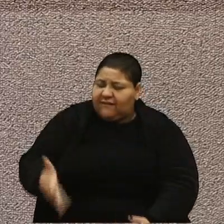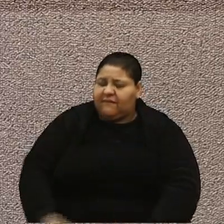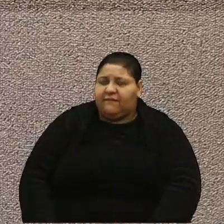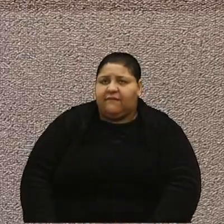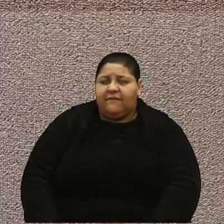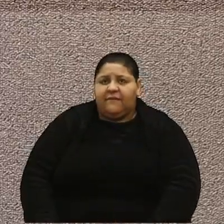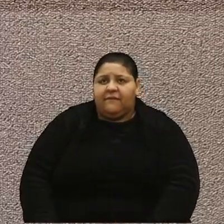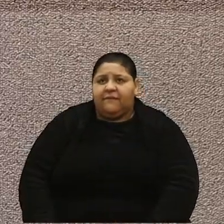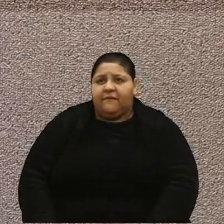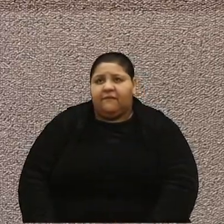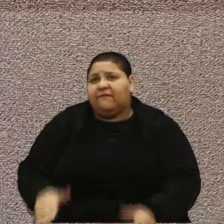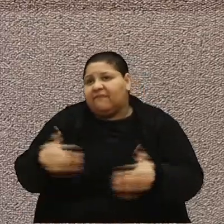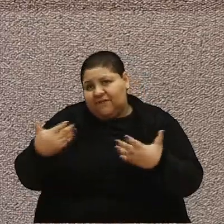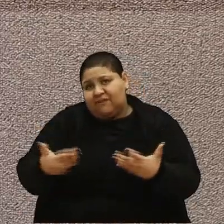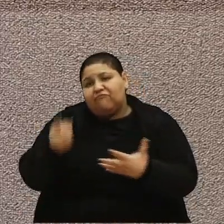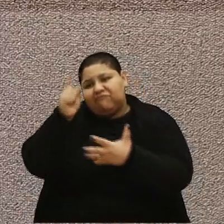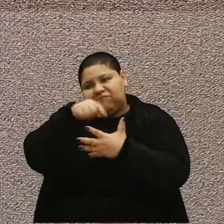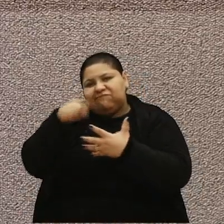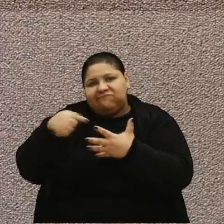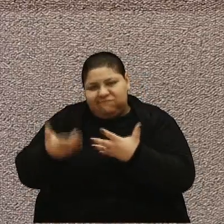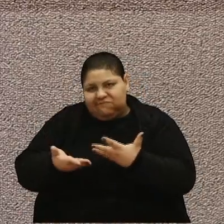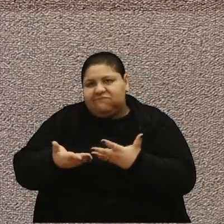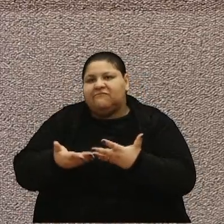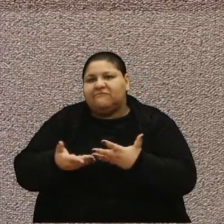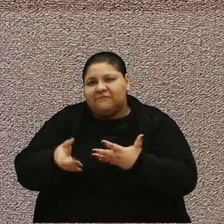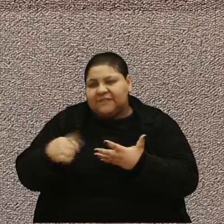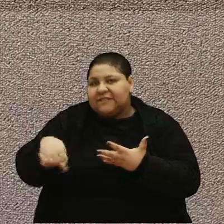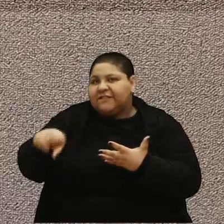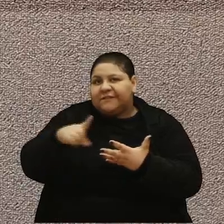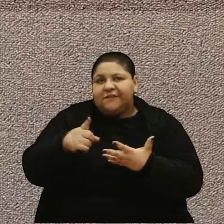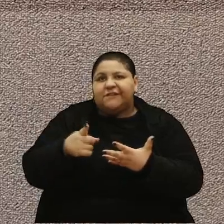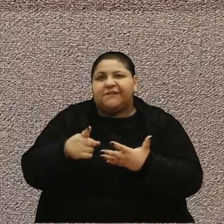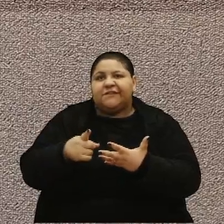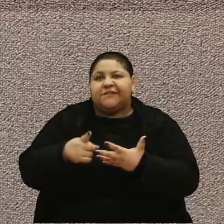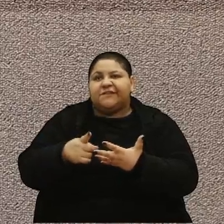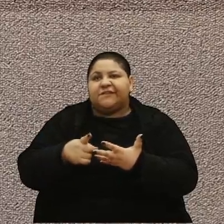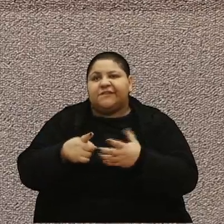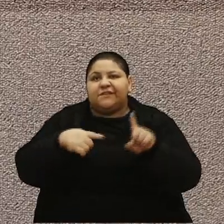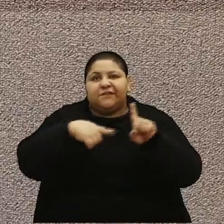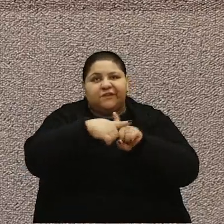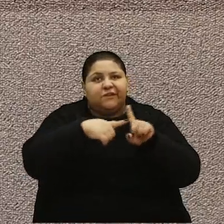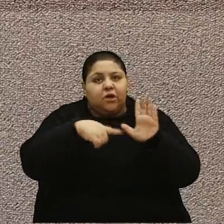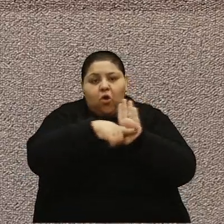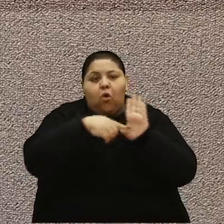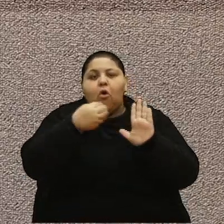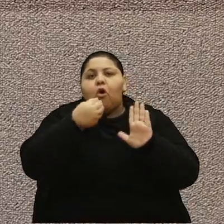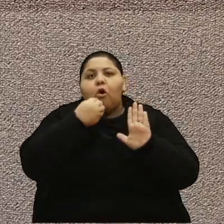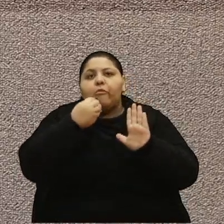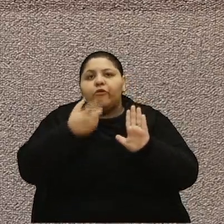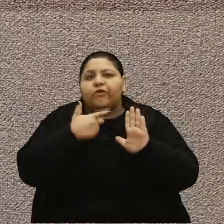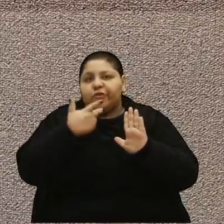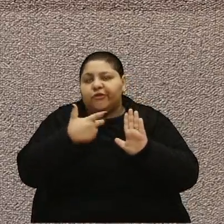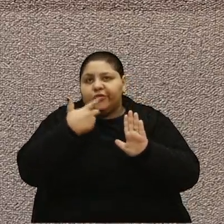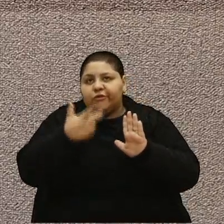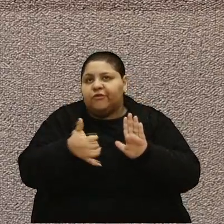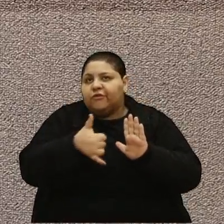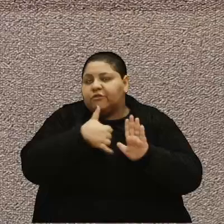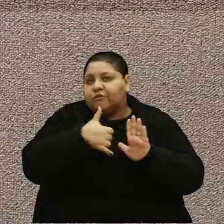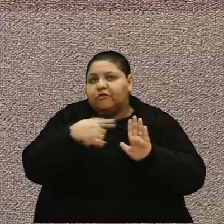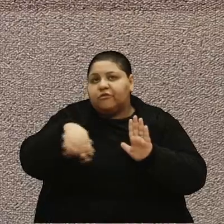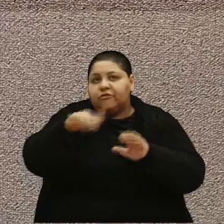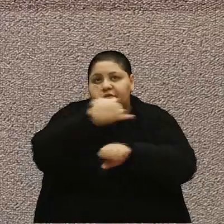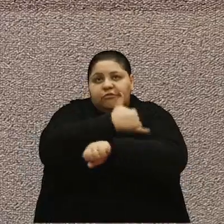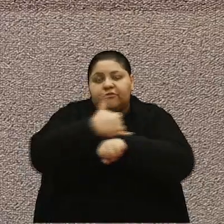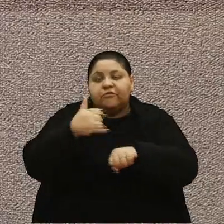Então, são situações como essas que as coisas negativas, é óbvio que eu não vou dizer, porque infelizmente nós estamos passando